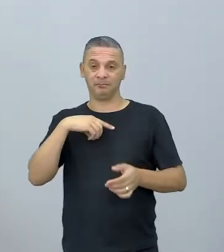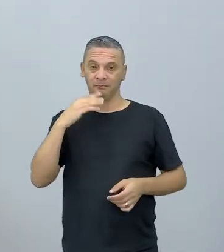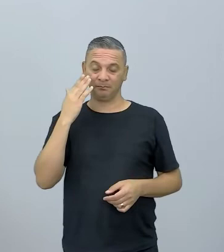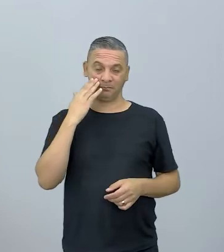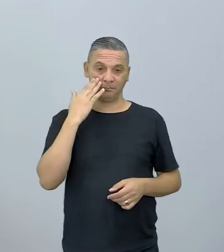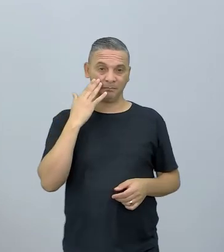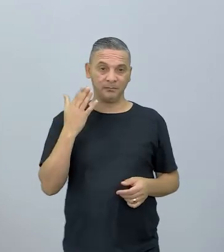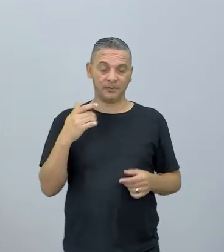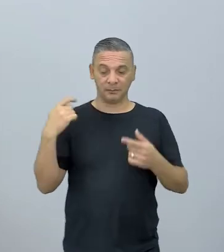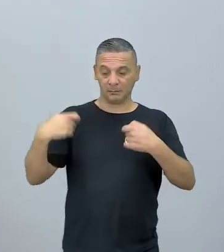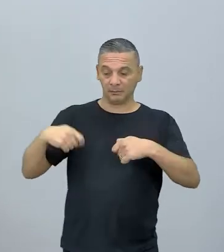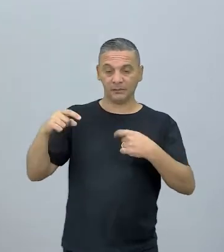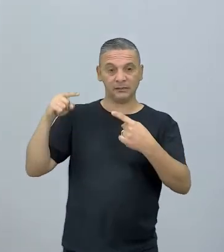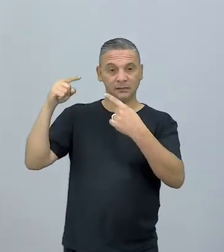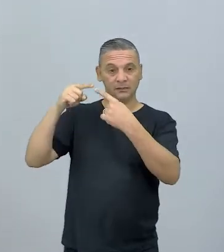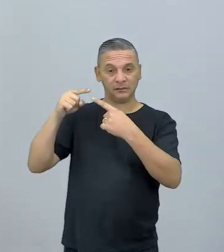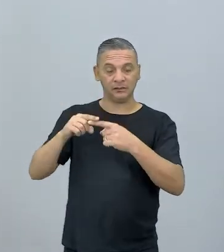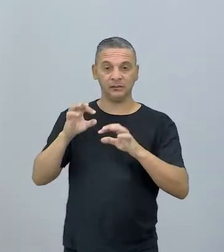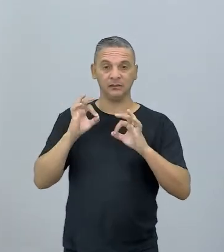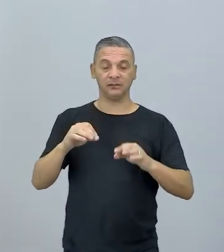que necessitavam ser